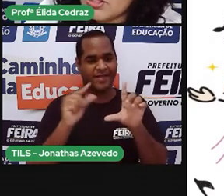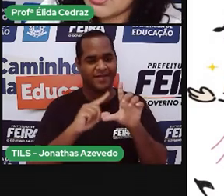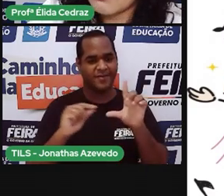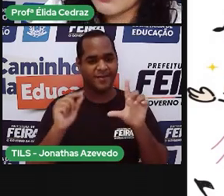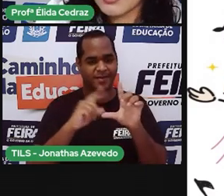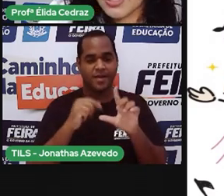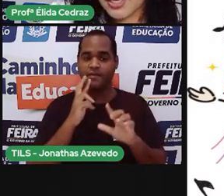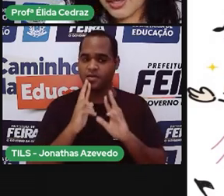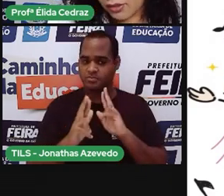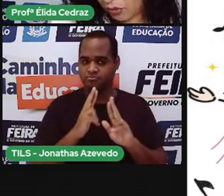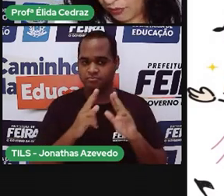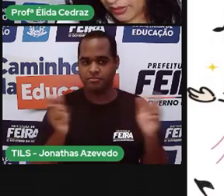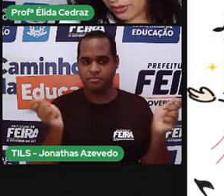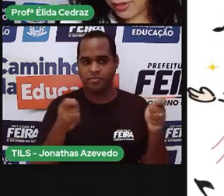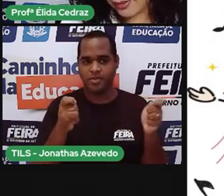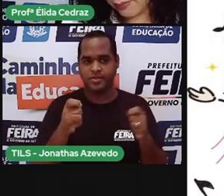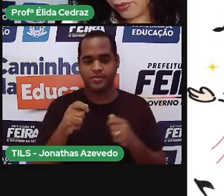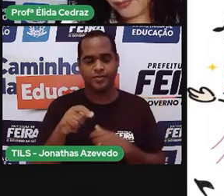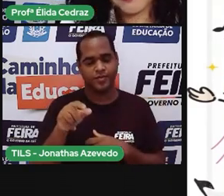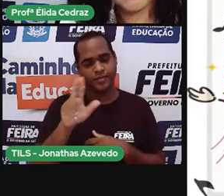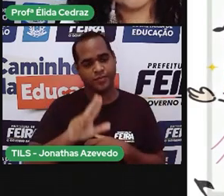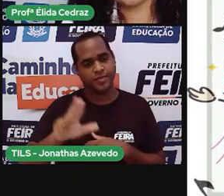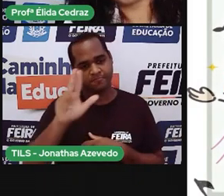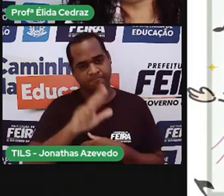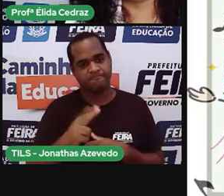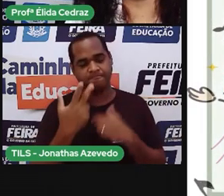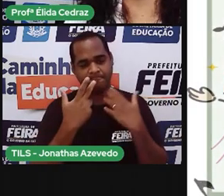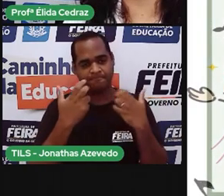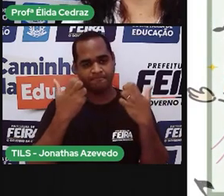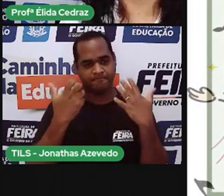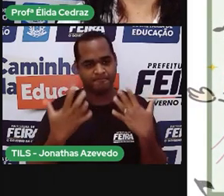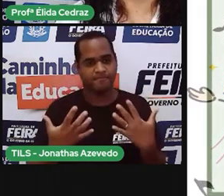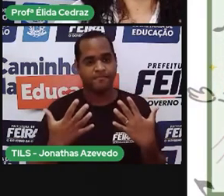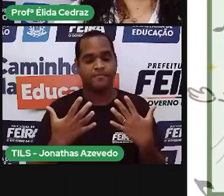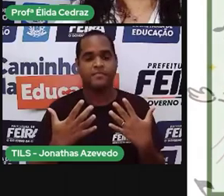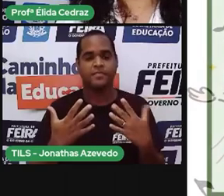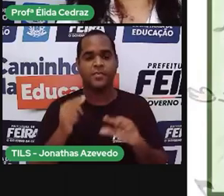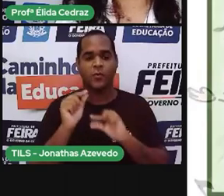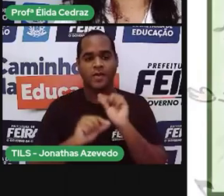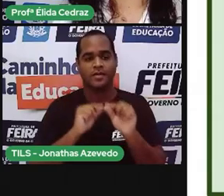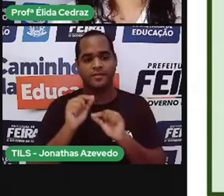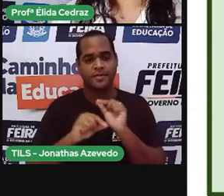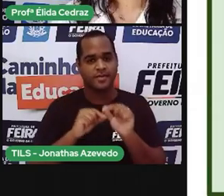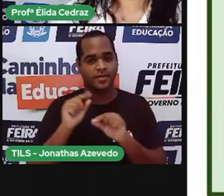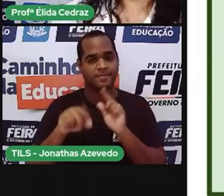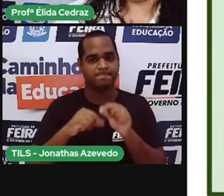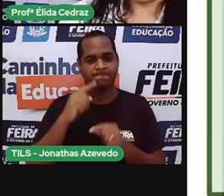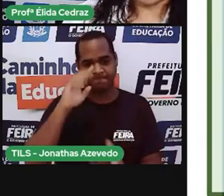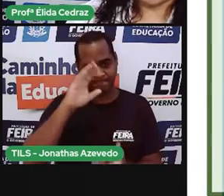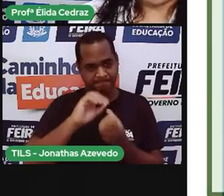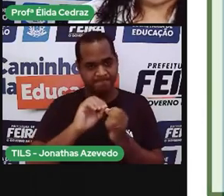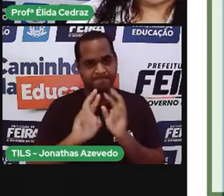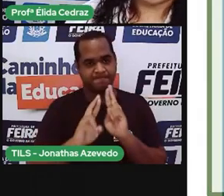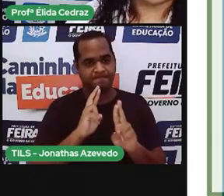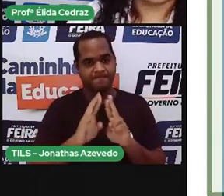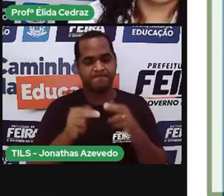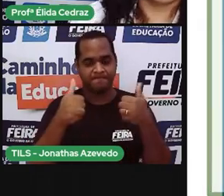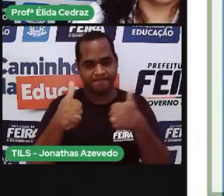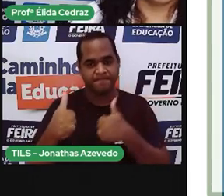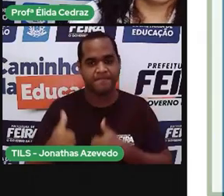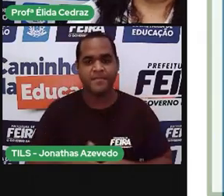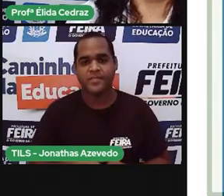instrumento que vocês querem confeccionar tá bom e compreendendo atividade